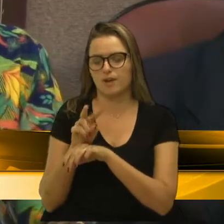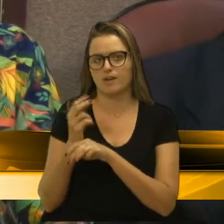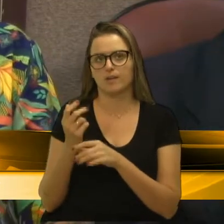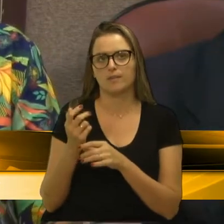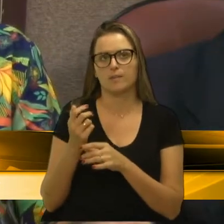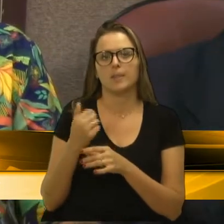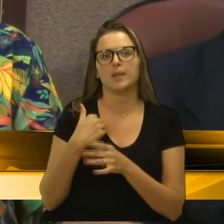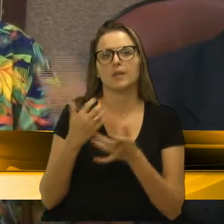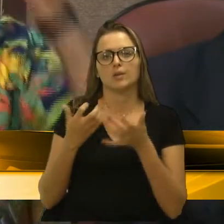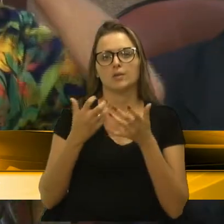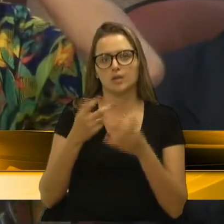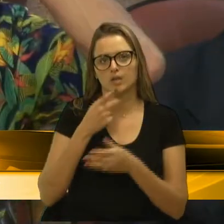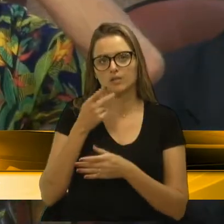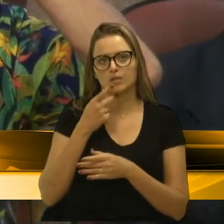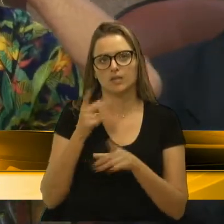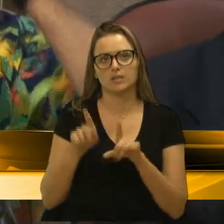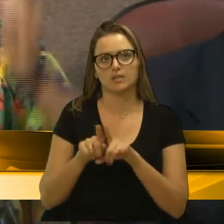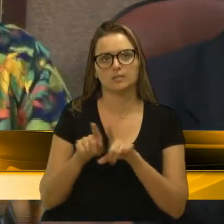quero relatar também,